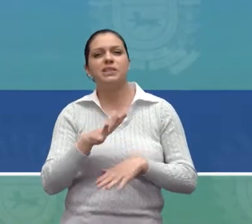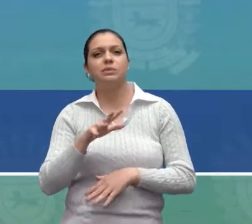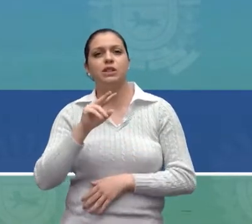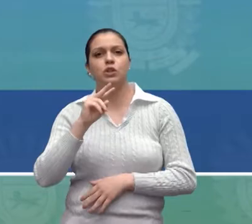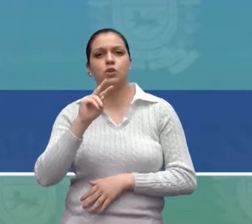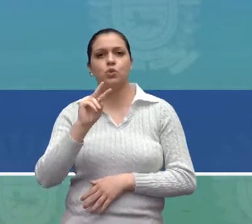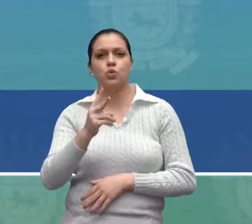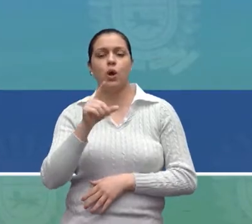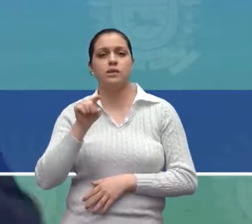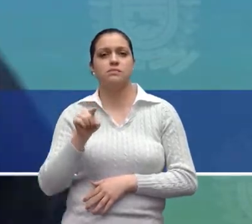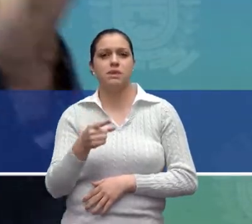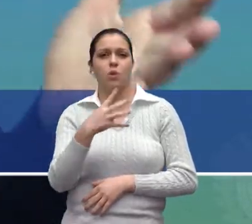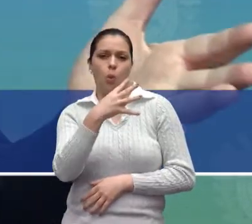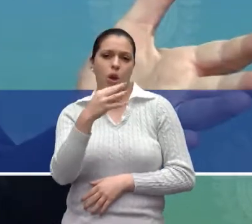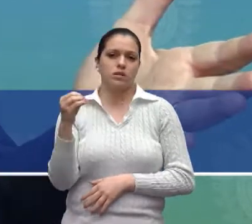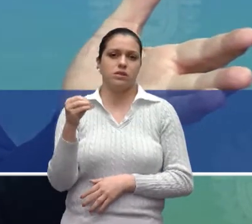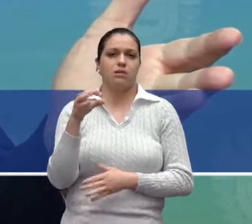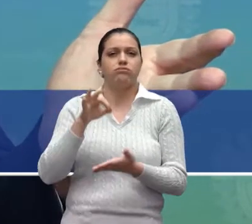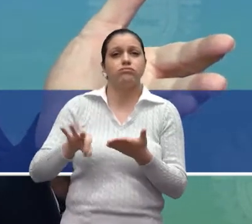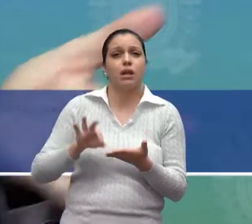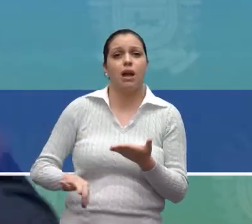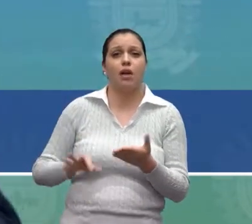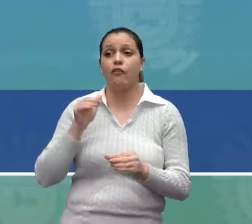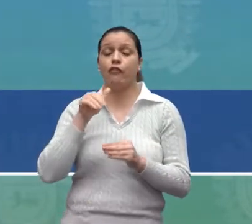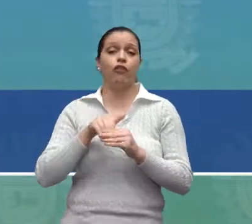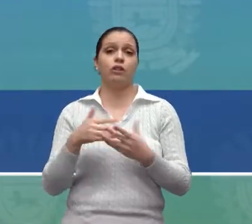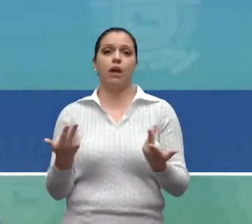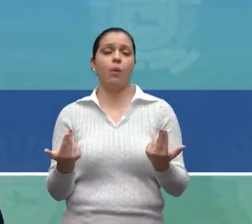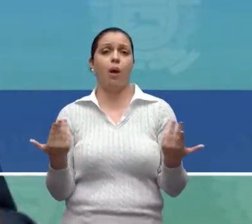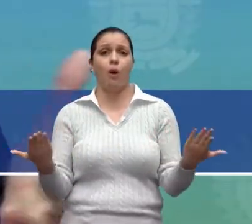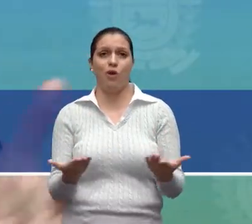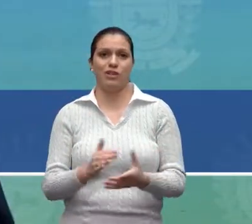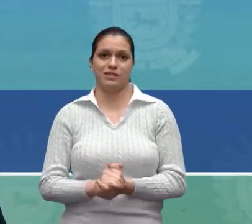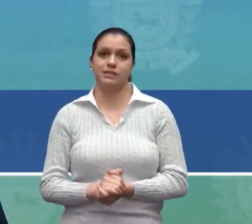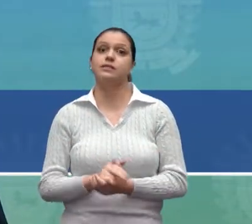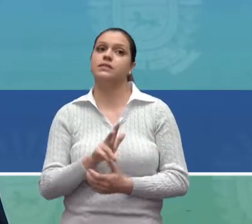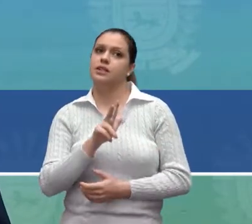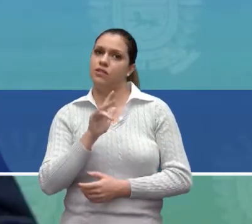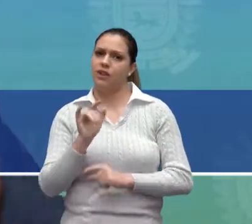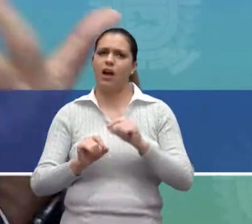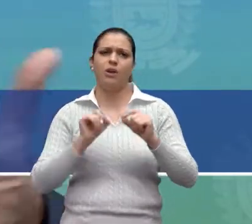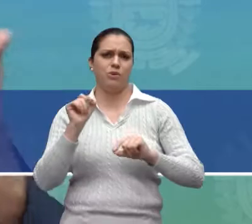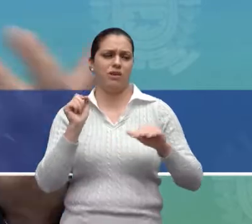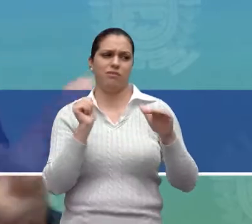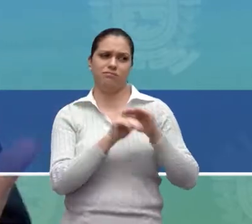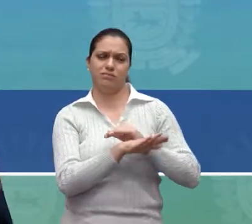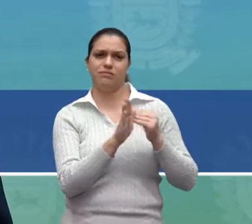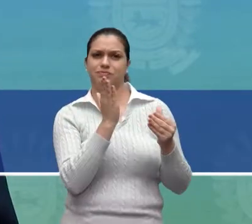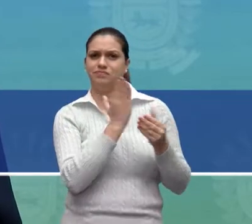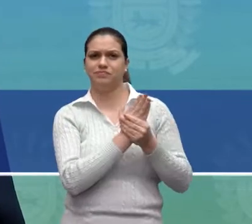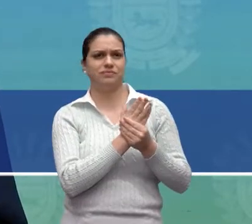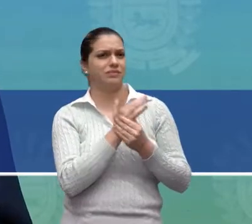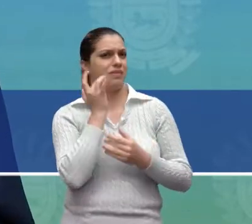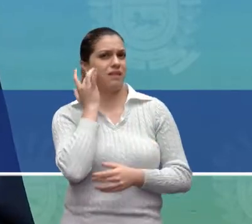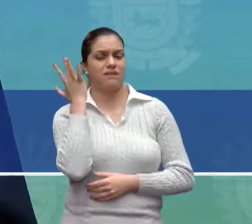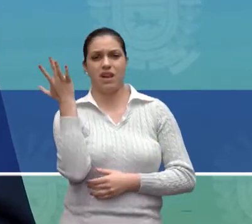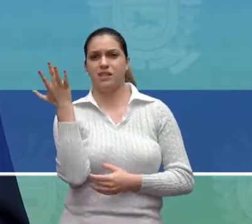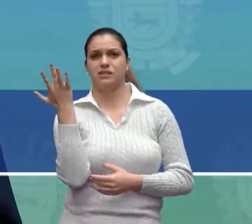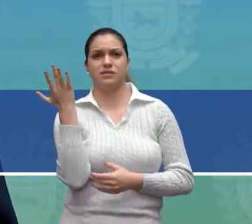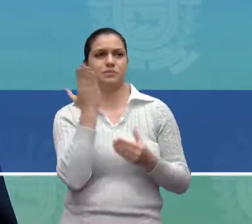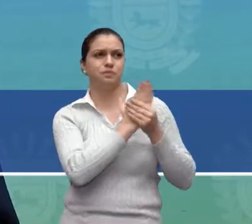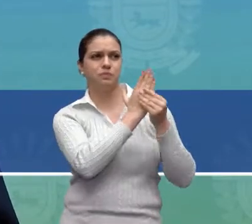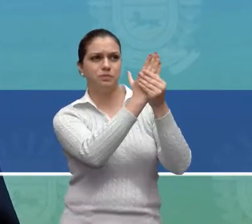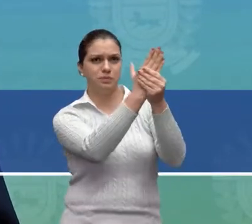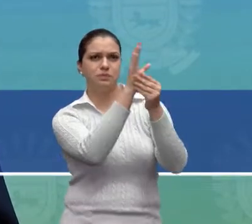2.400 cópias para votar o que a gente votou hoje. Vai ter um controle muito maior e o arquivamento fica muito mais fácil.